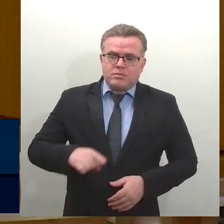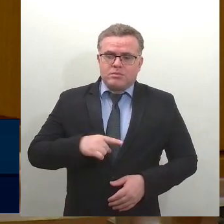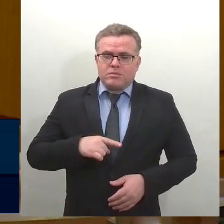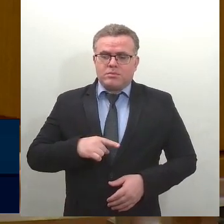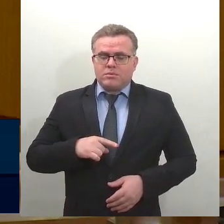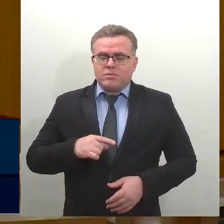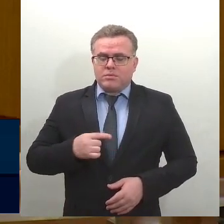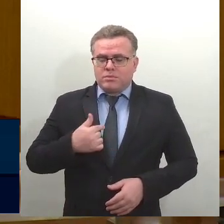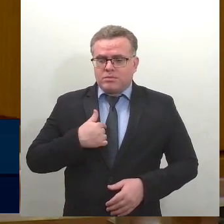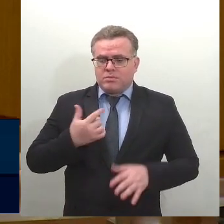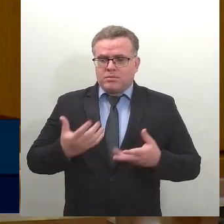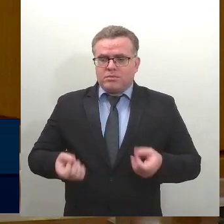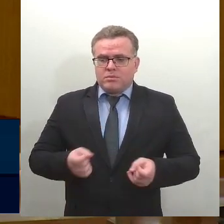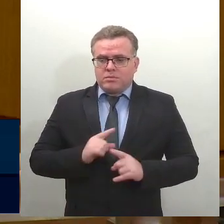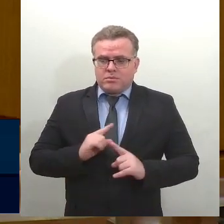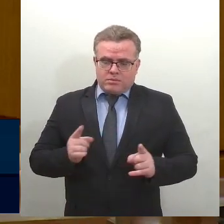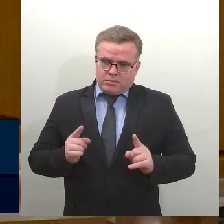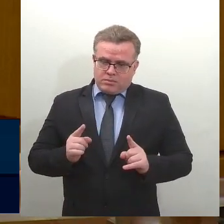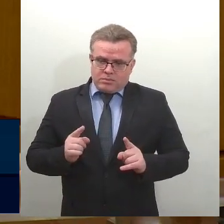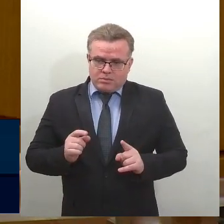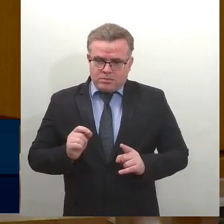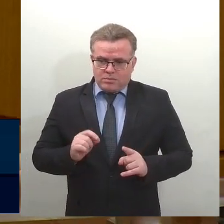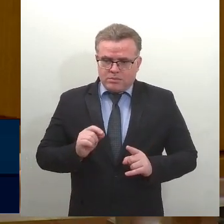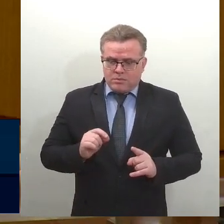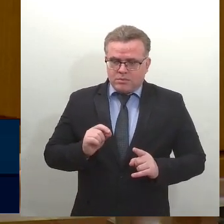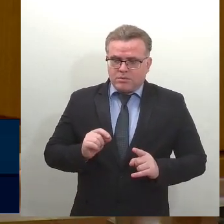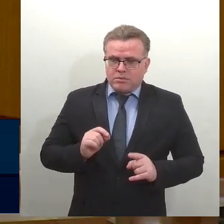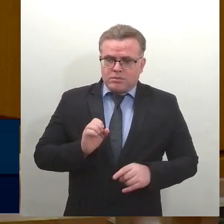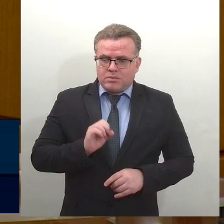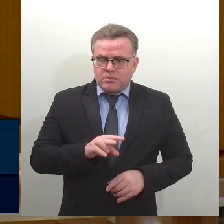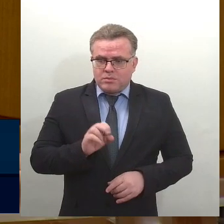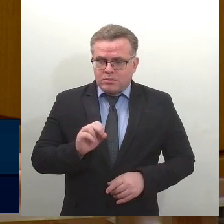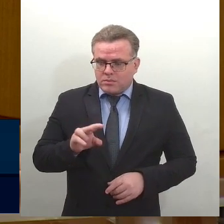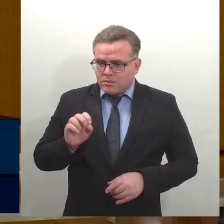é quando a vejo sendo agredida,